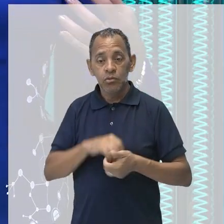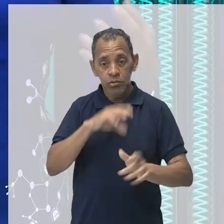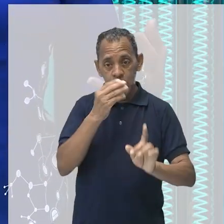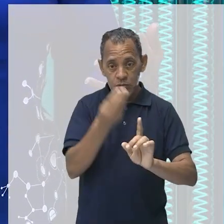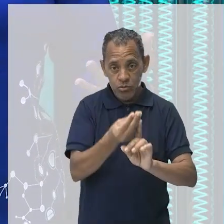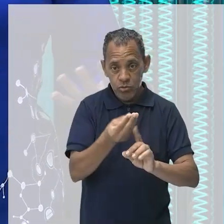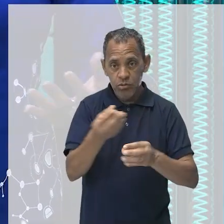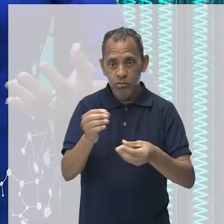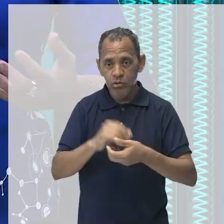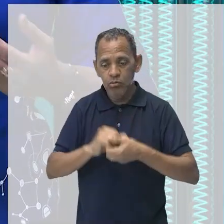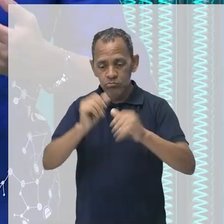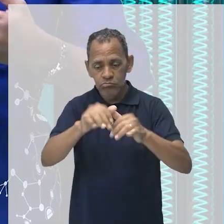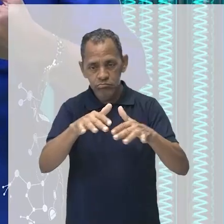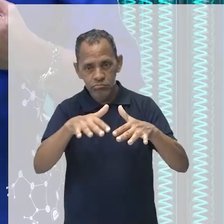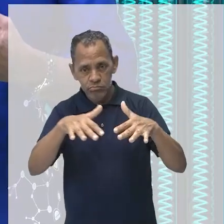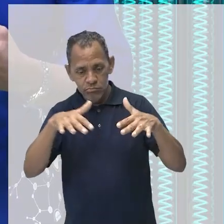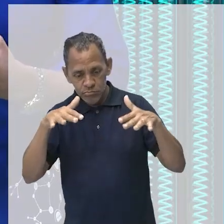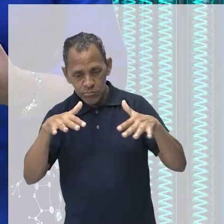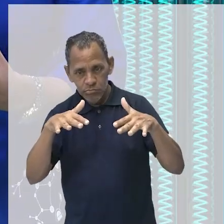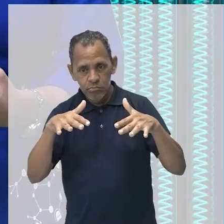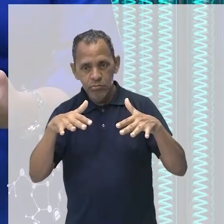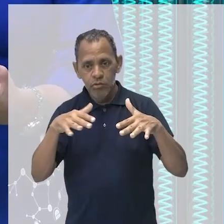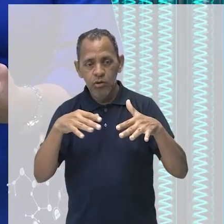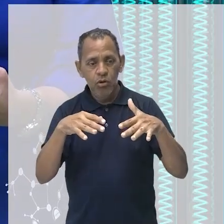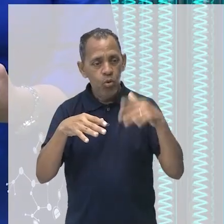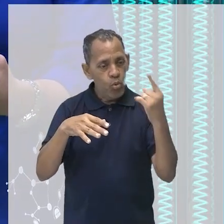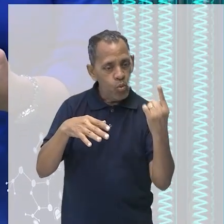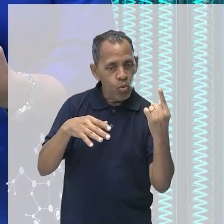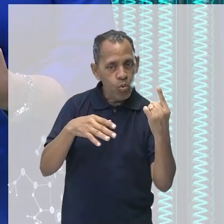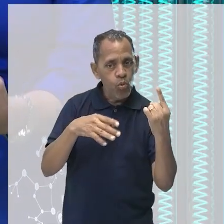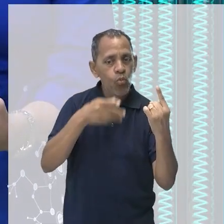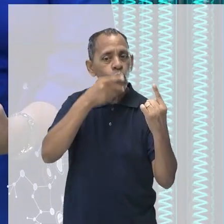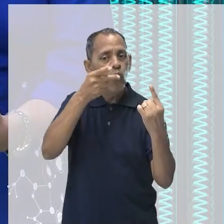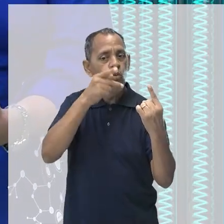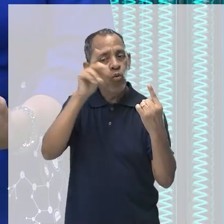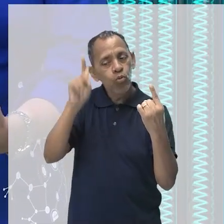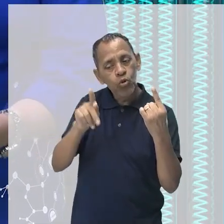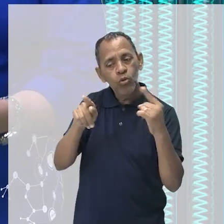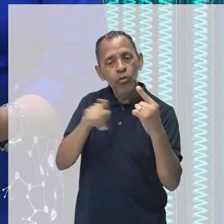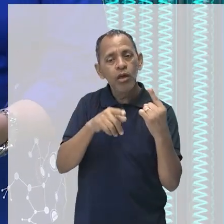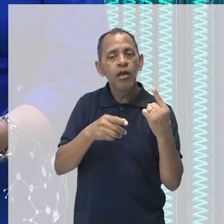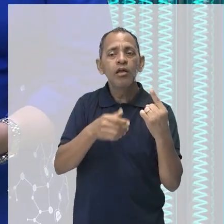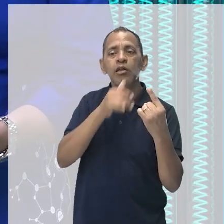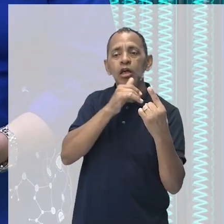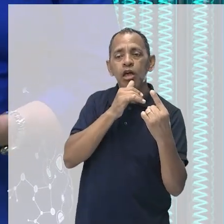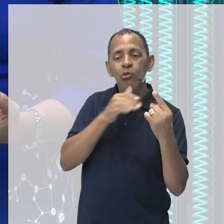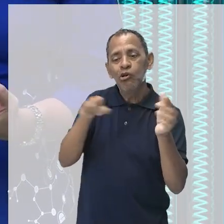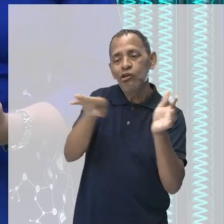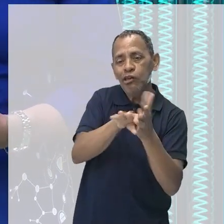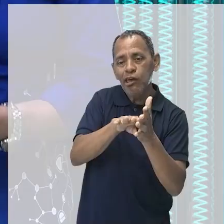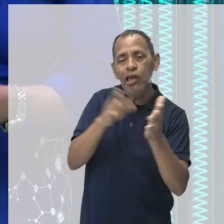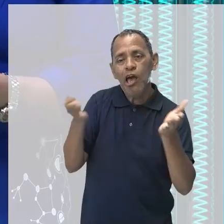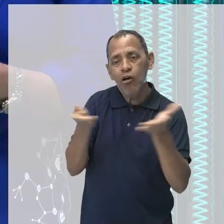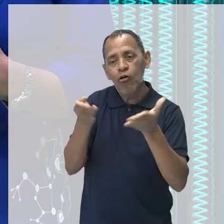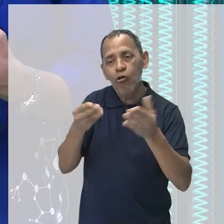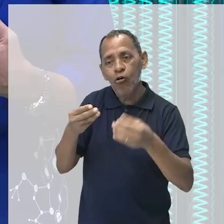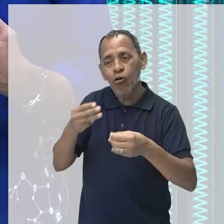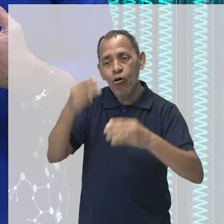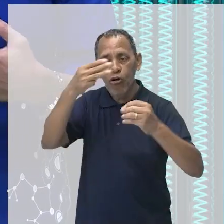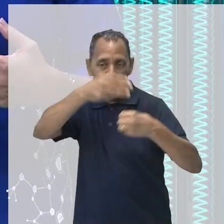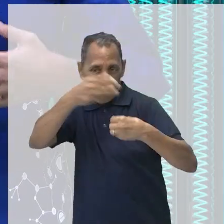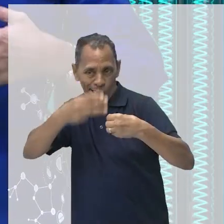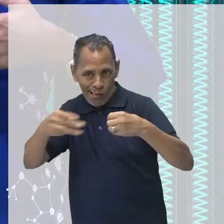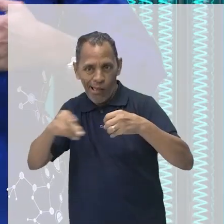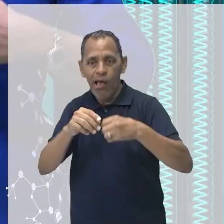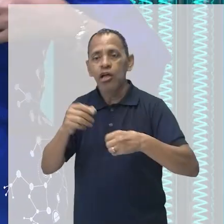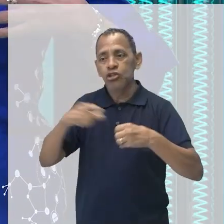num palco, por exemplo, um começa a contar uma história. Por exemplo, eu cheguei agora de Manacapuru, estava um incêndio